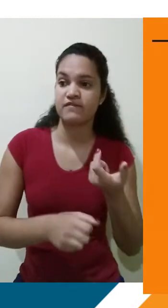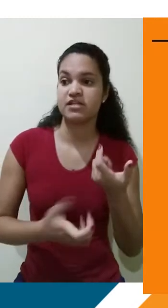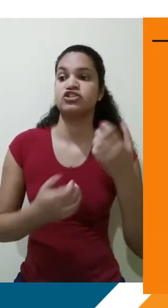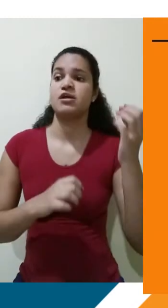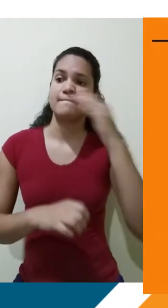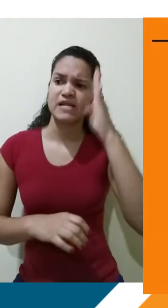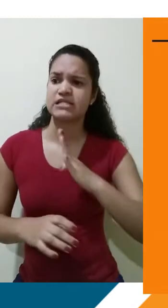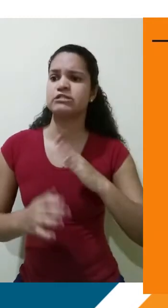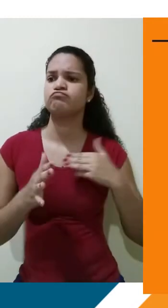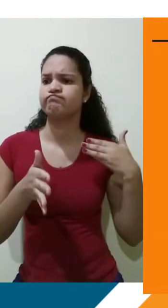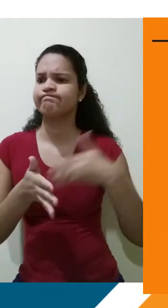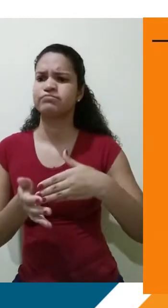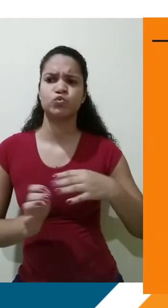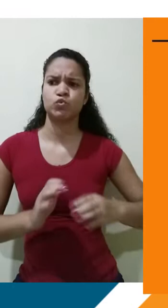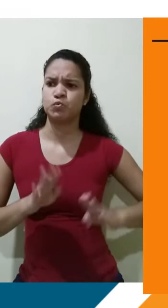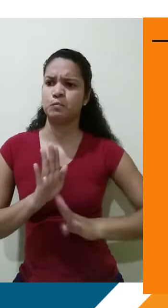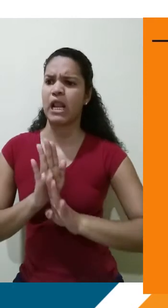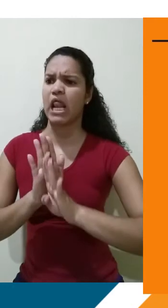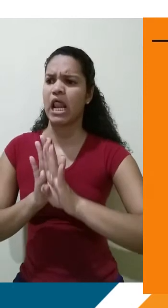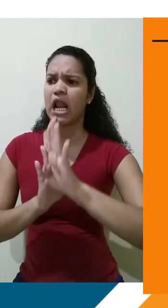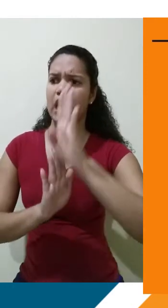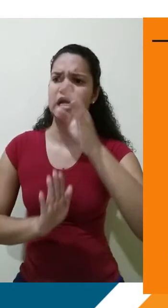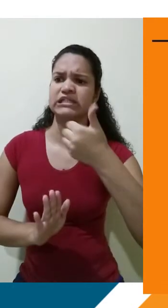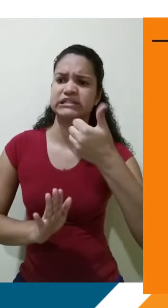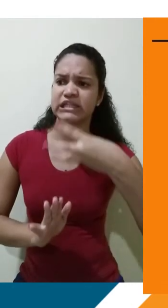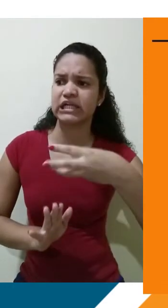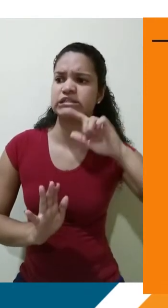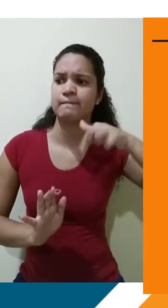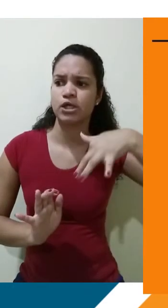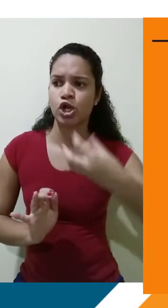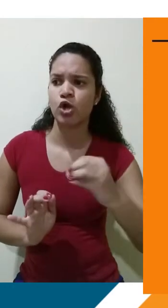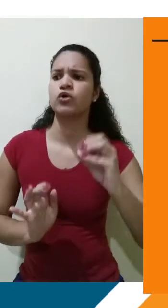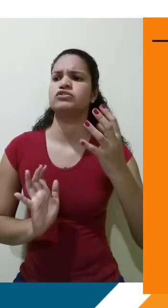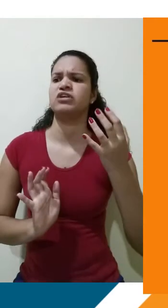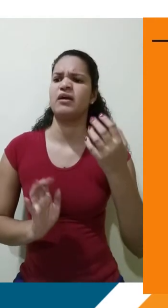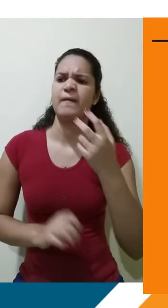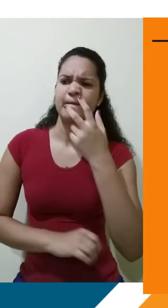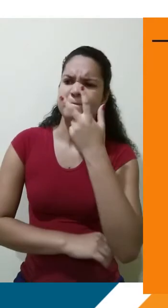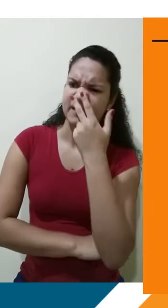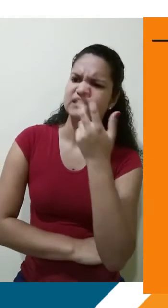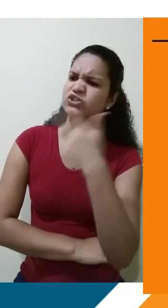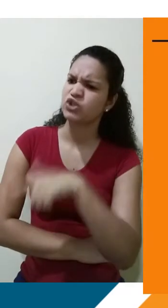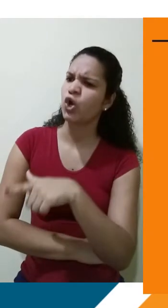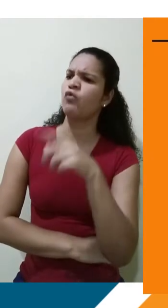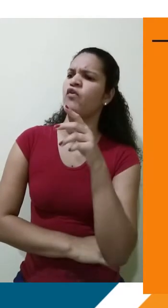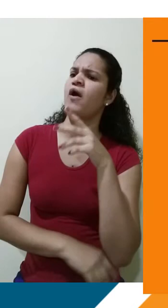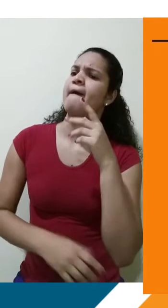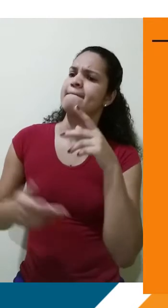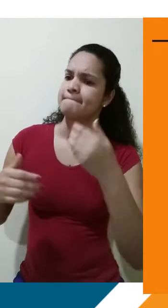repetições. Essas pessoas, essas pessoas, essas pessoas. Políticas públicas, políticas públicas. A gente